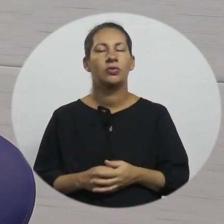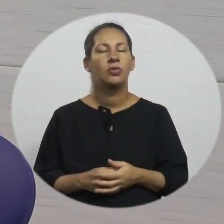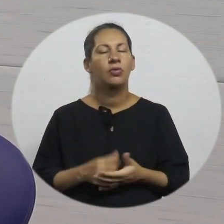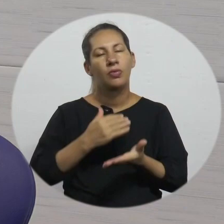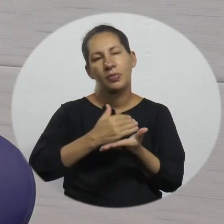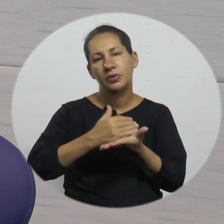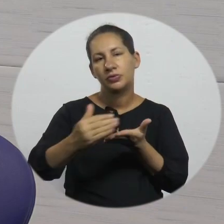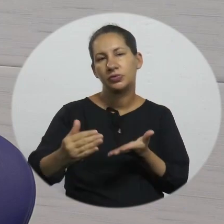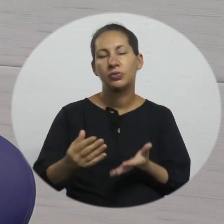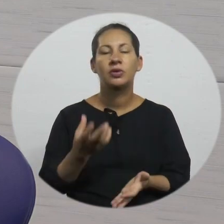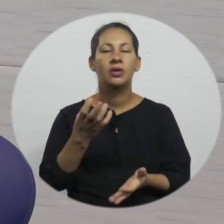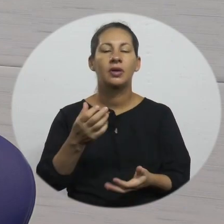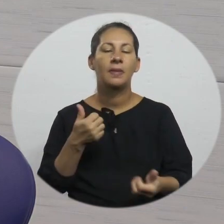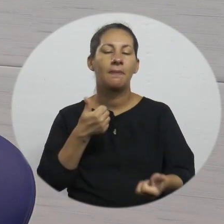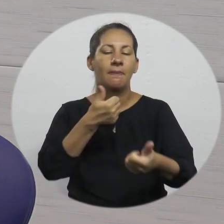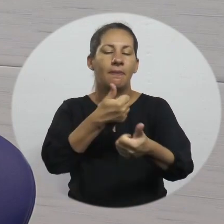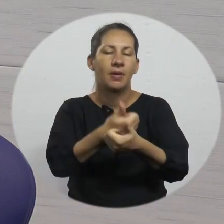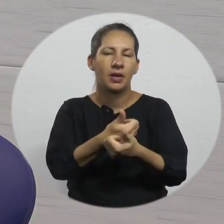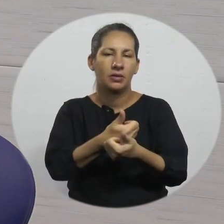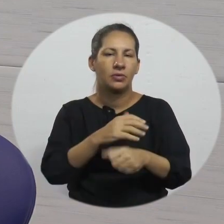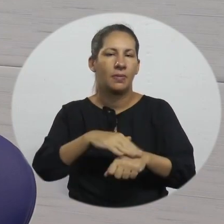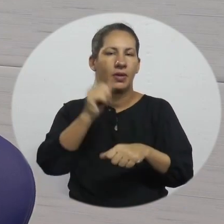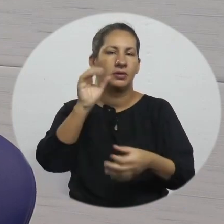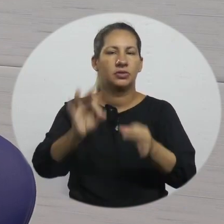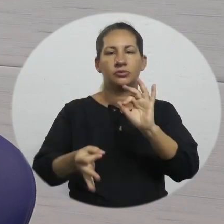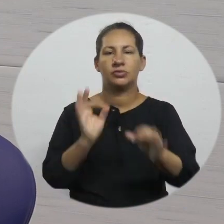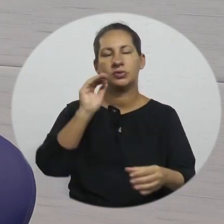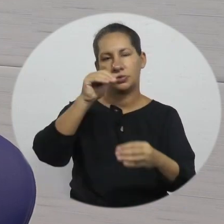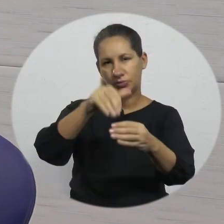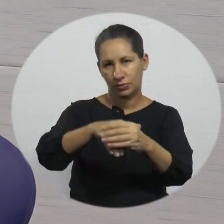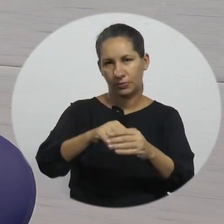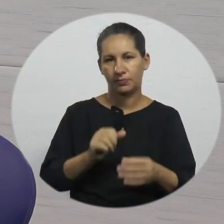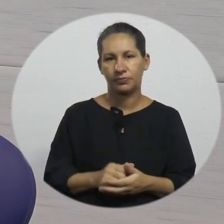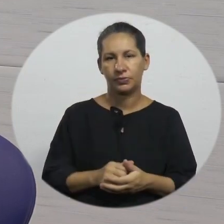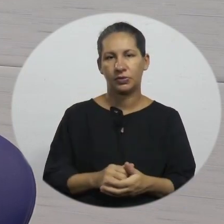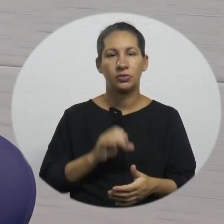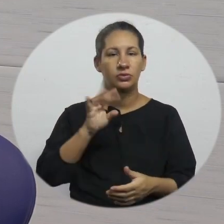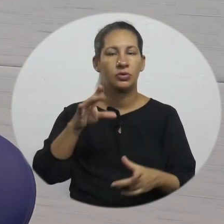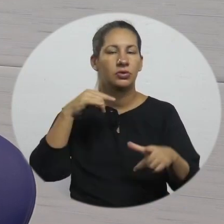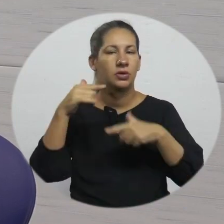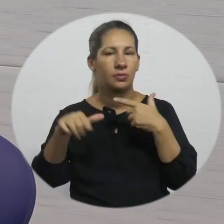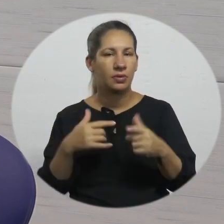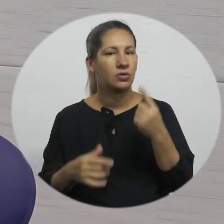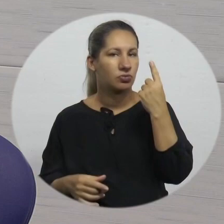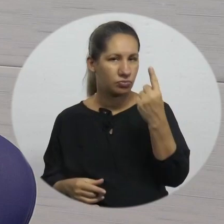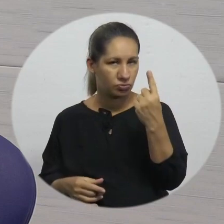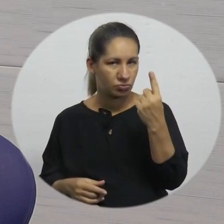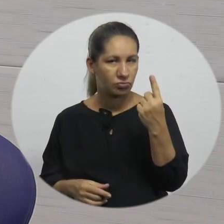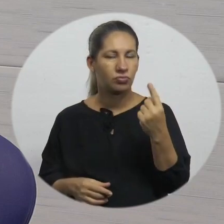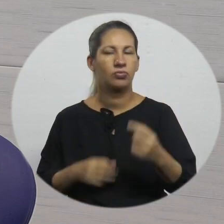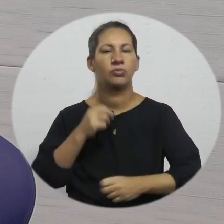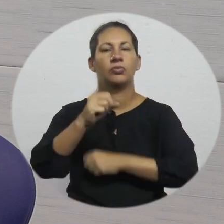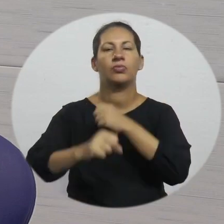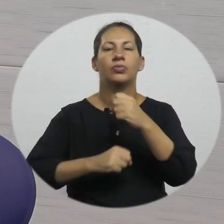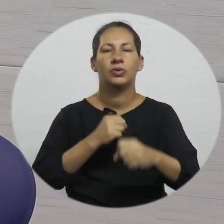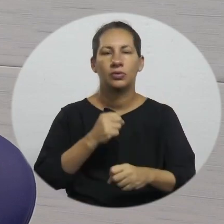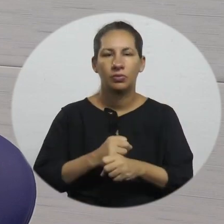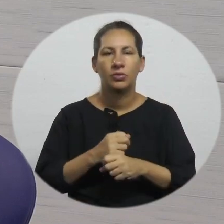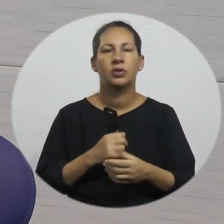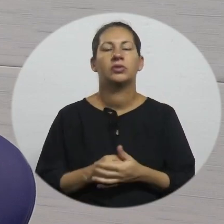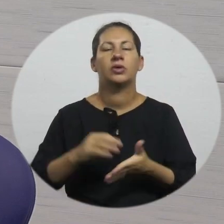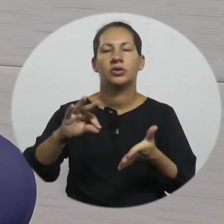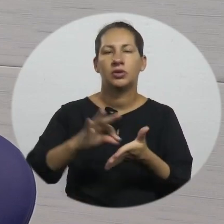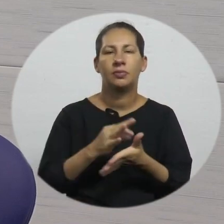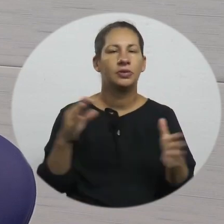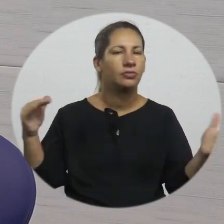de uma iniciativa de tentar aproximar o eleitor da Justiça Eleitoral. A gente sabe, trabalha ano a ano, sabe que no período